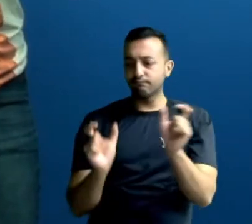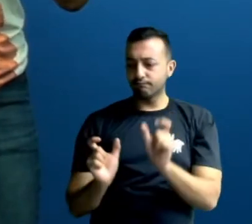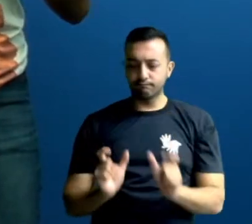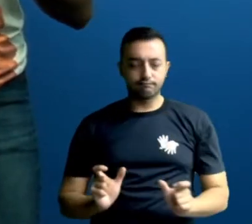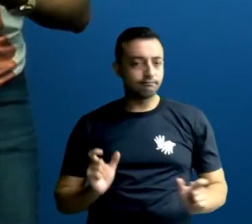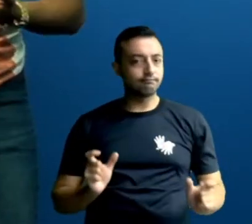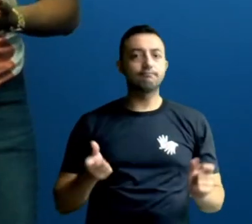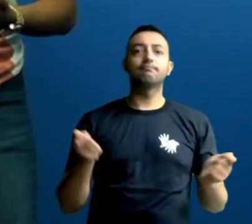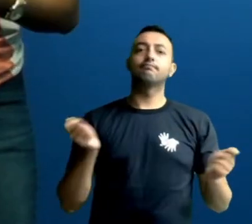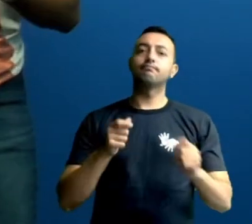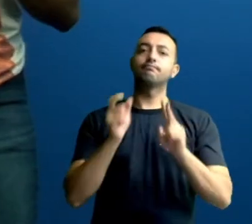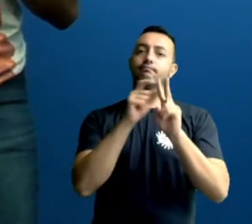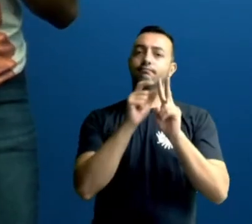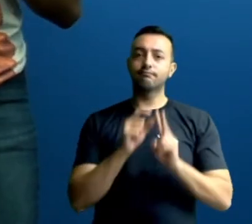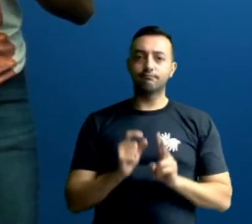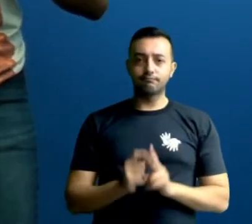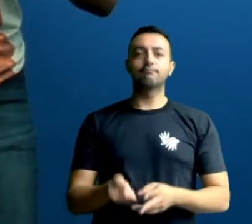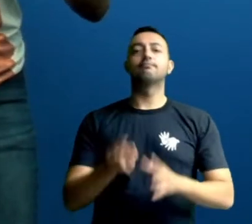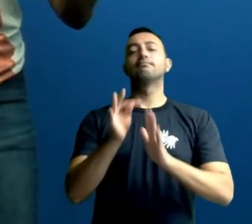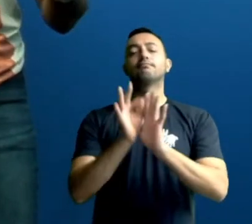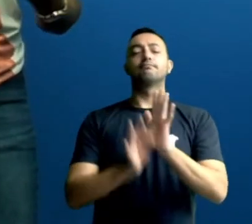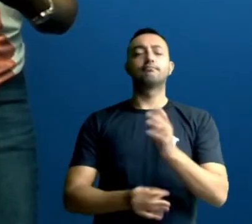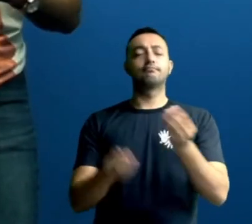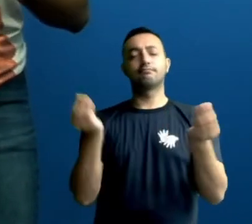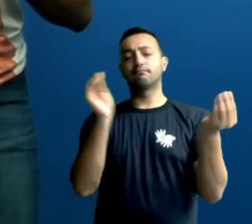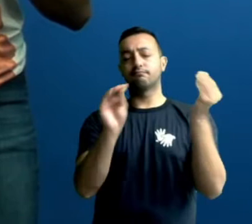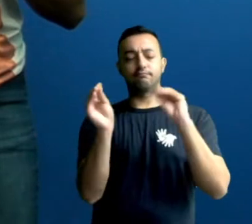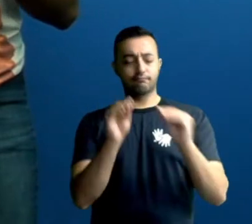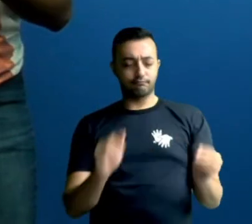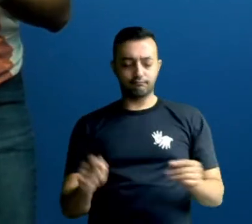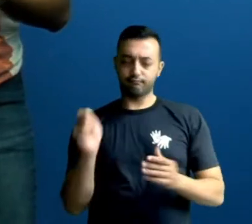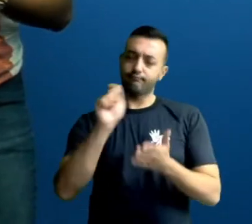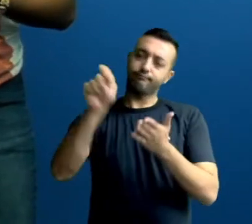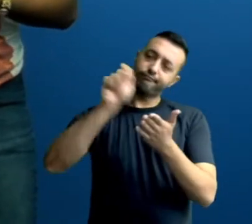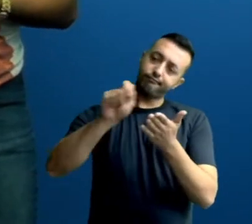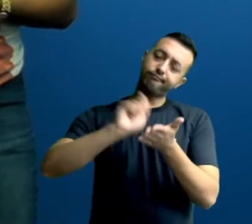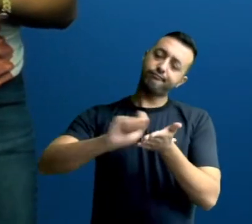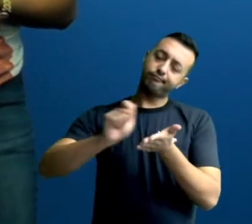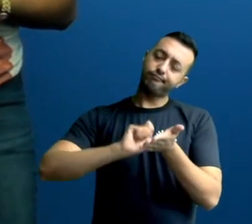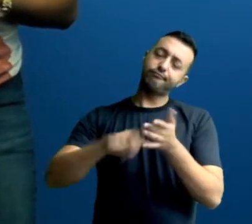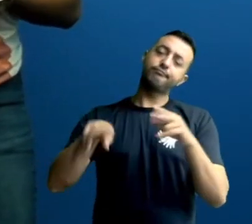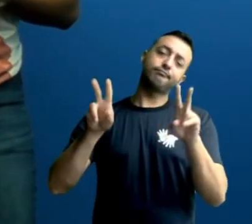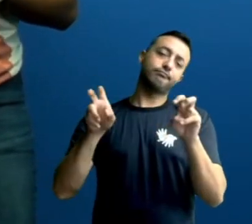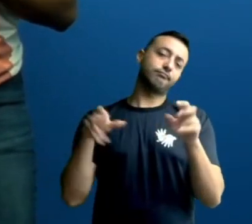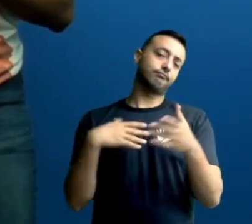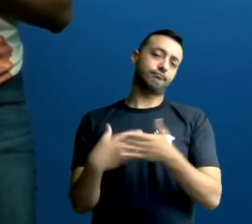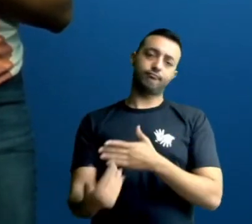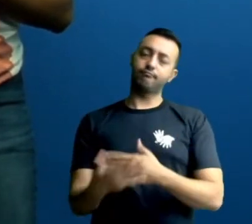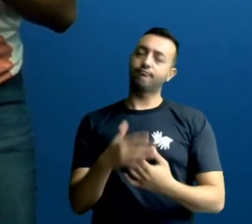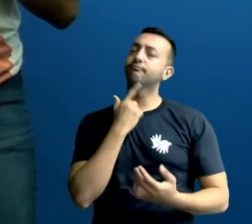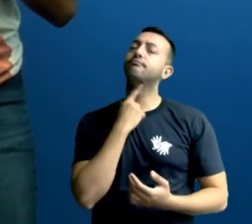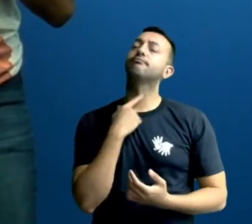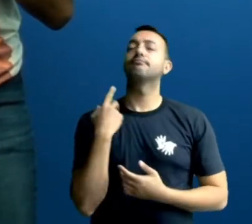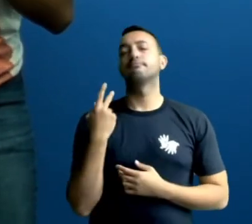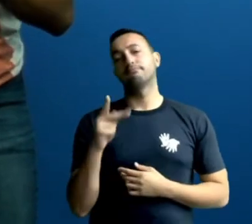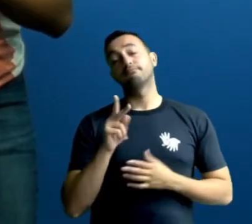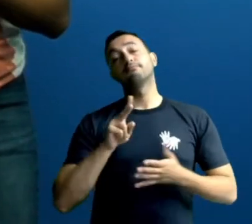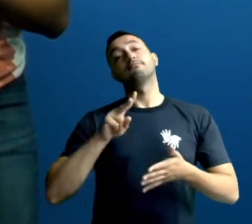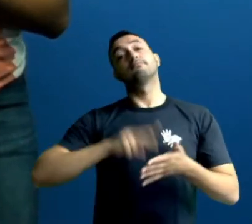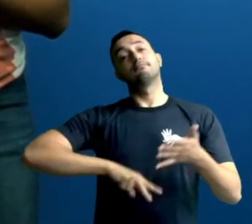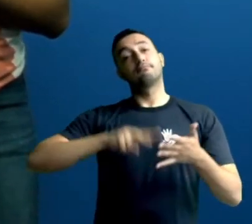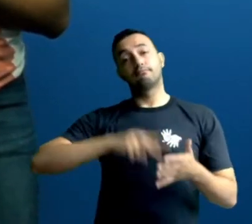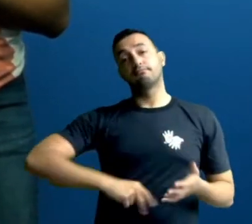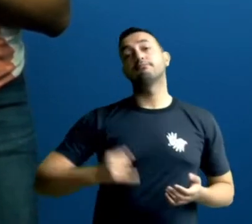formarmos vários textos sobre o conteúdo ou sobre o tema que nós quisermos. Então, leitura,